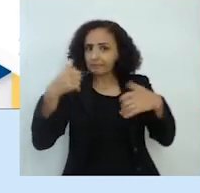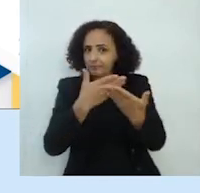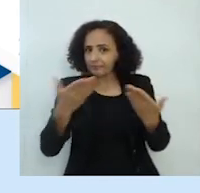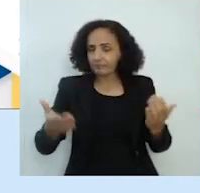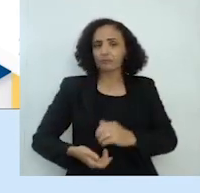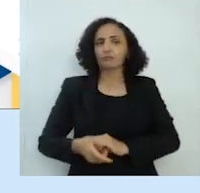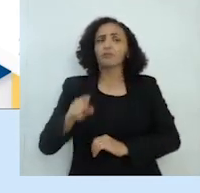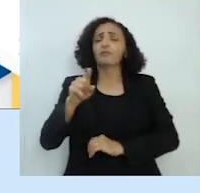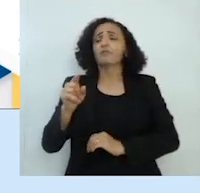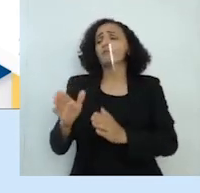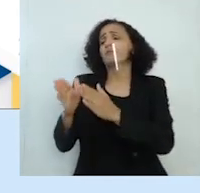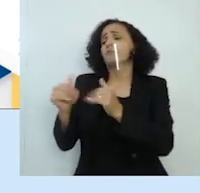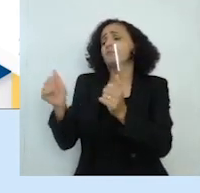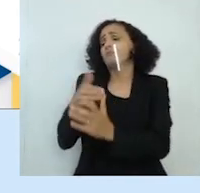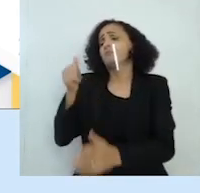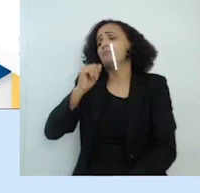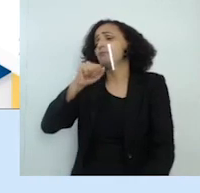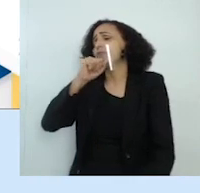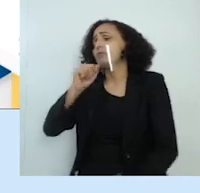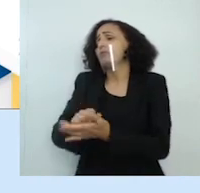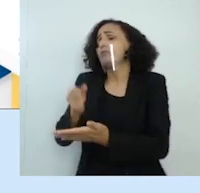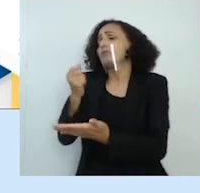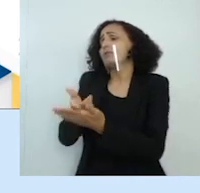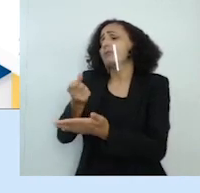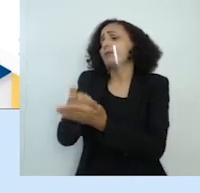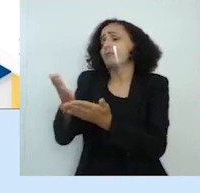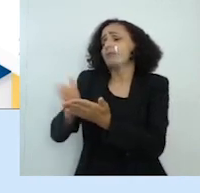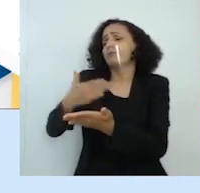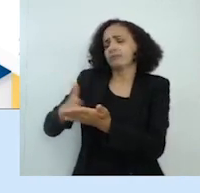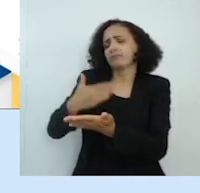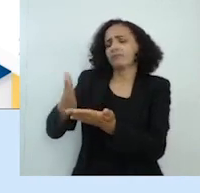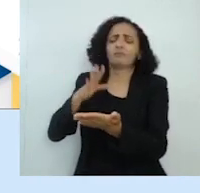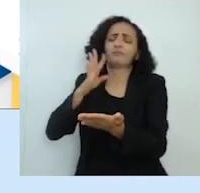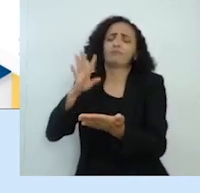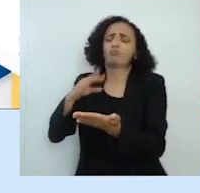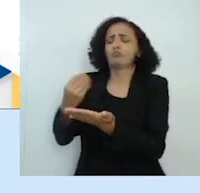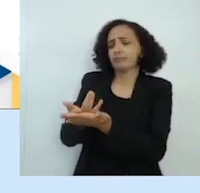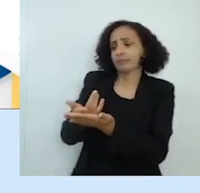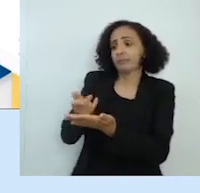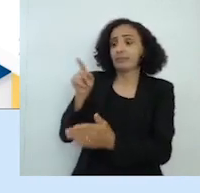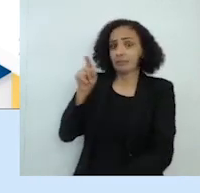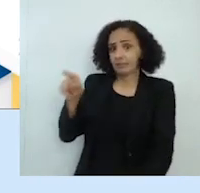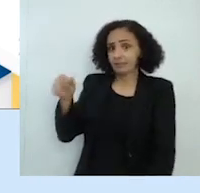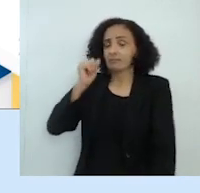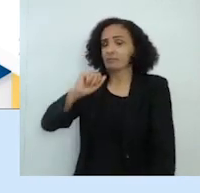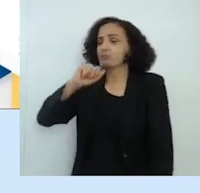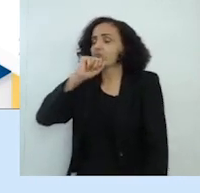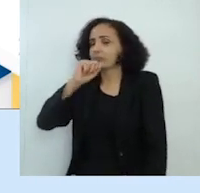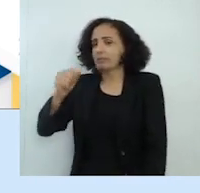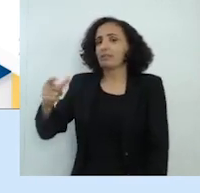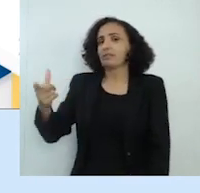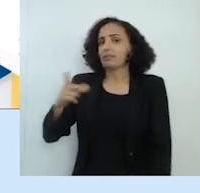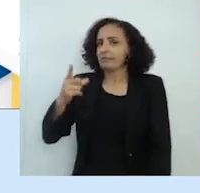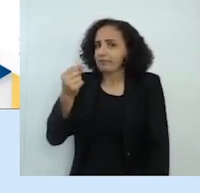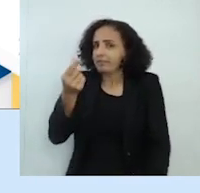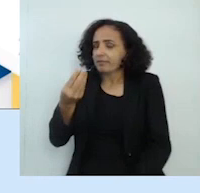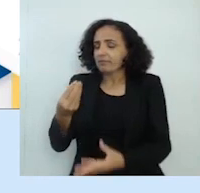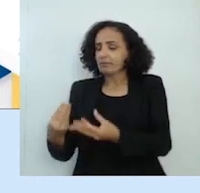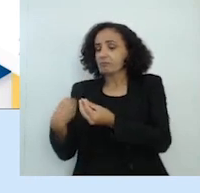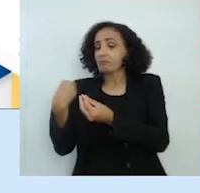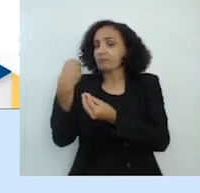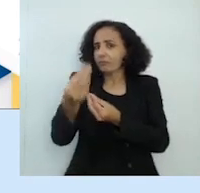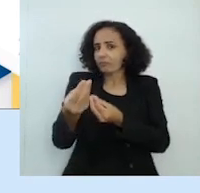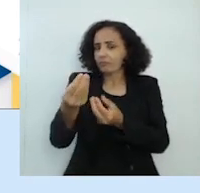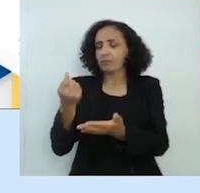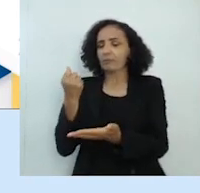pede, manhã, me dá compra aquele caderno para mim, legal, tal. Se manhã tiver condições, ela vai pegar o dinheirinho dela e vai comprar